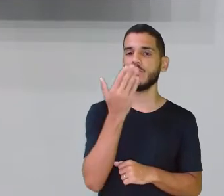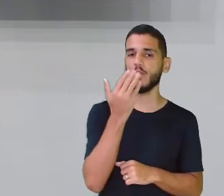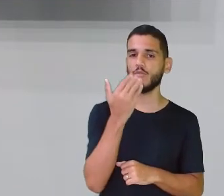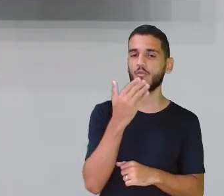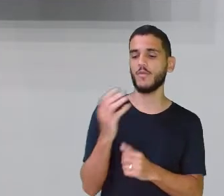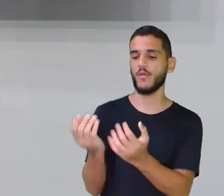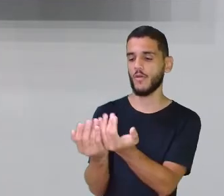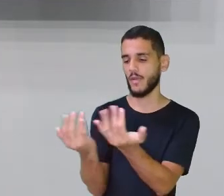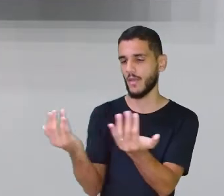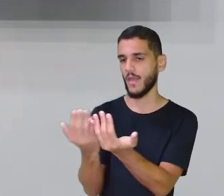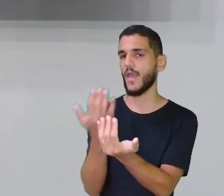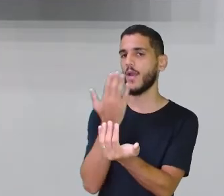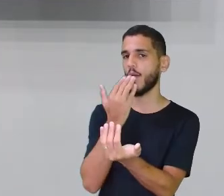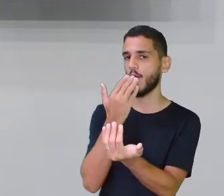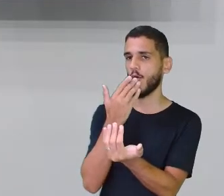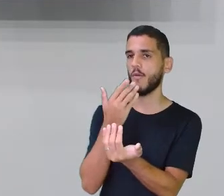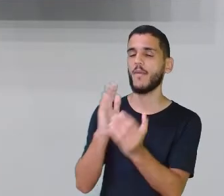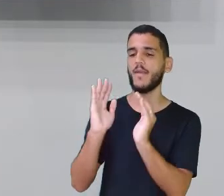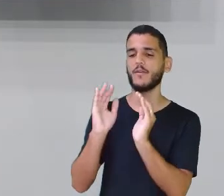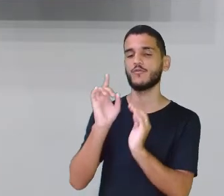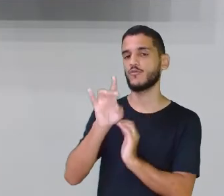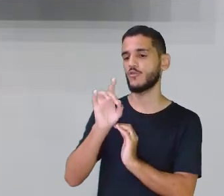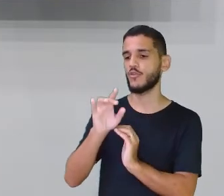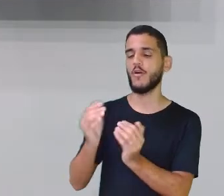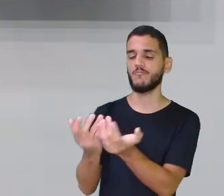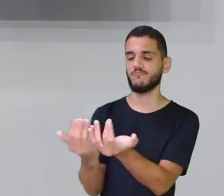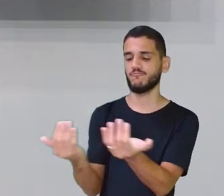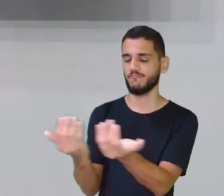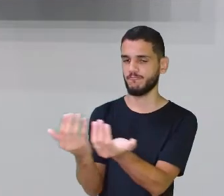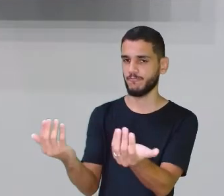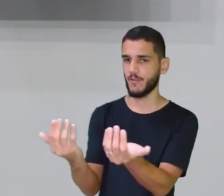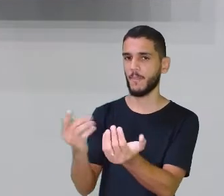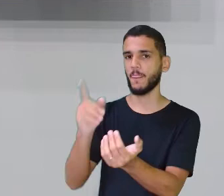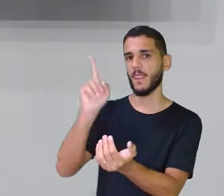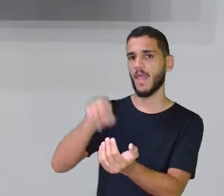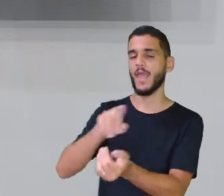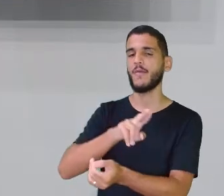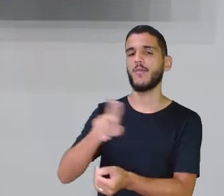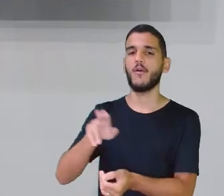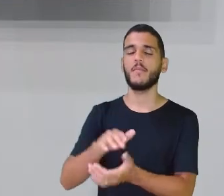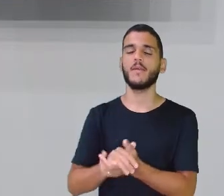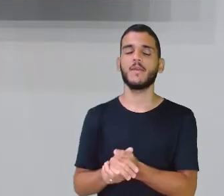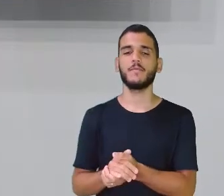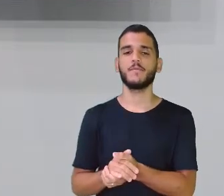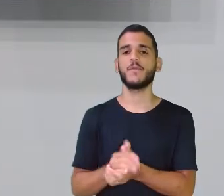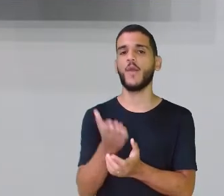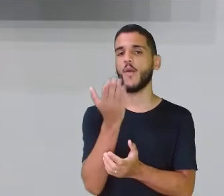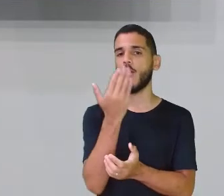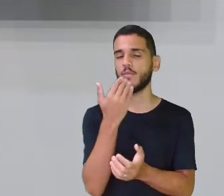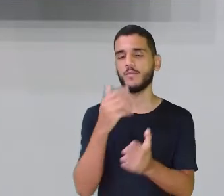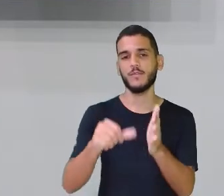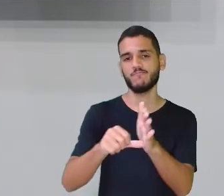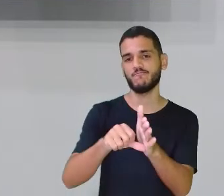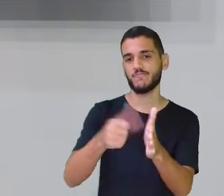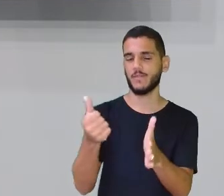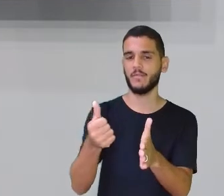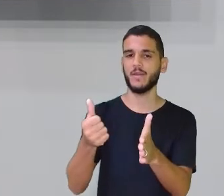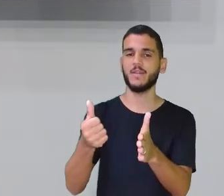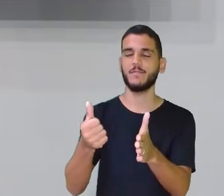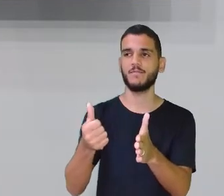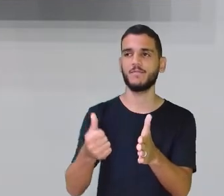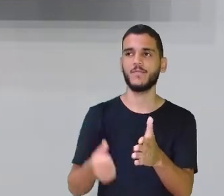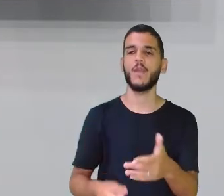herbívoros, que se alimentam diretamente dos produtores, são chamados de consumidores primários.